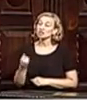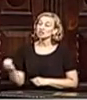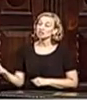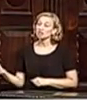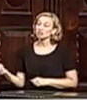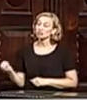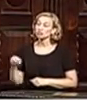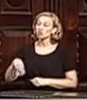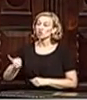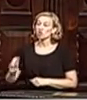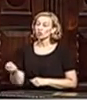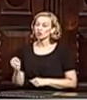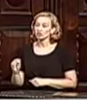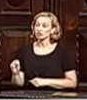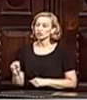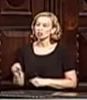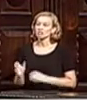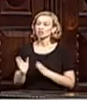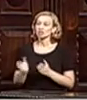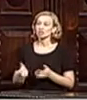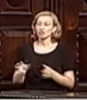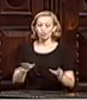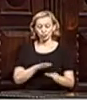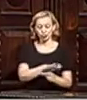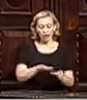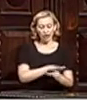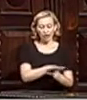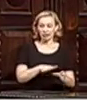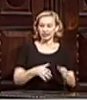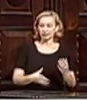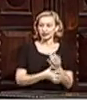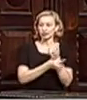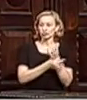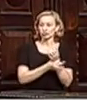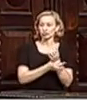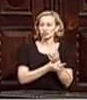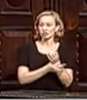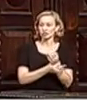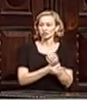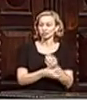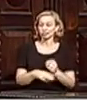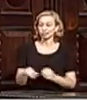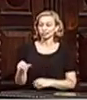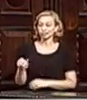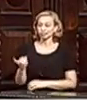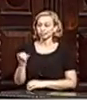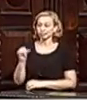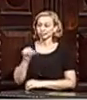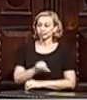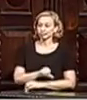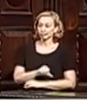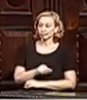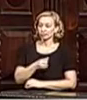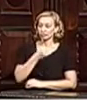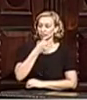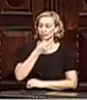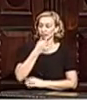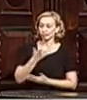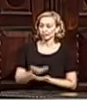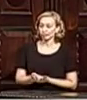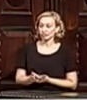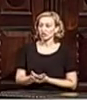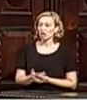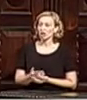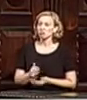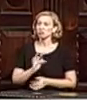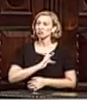área de segurança, o que nós temos hoje é uma situação catastrófica. Mais da metade da frota da Polícia Militar